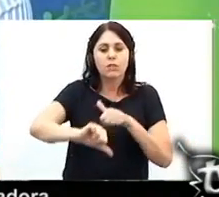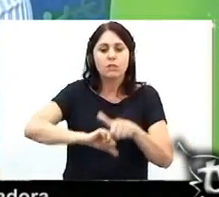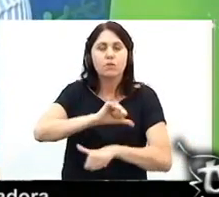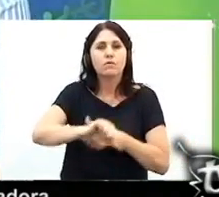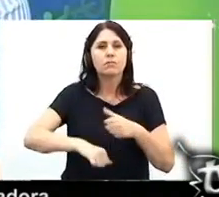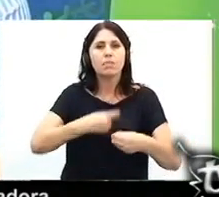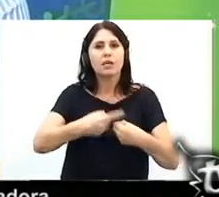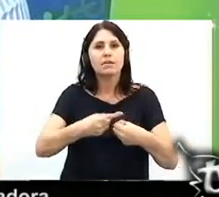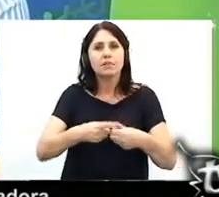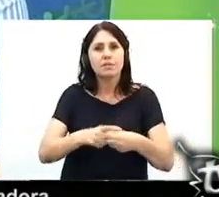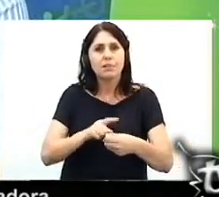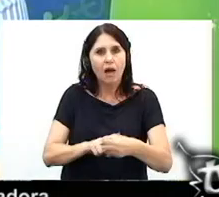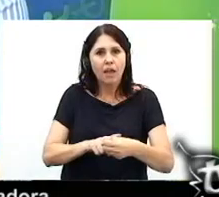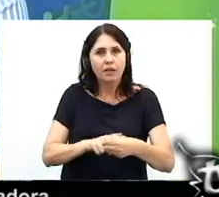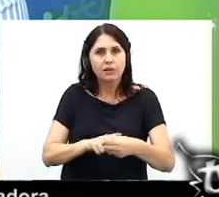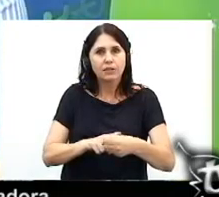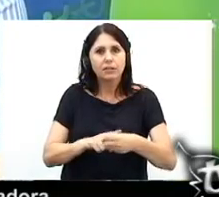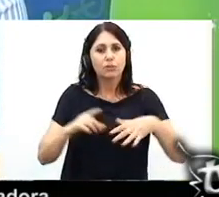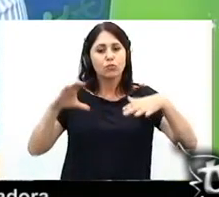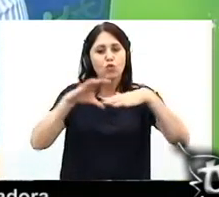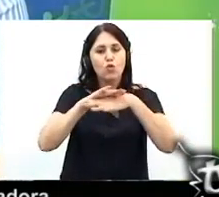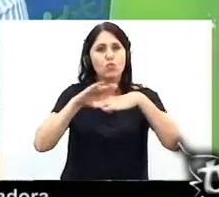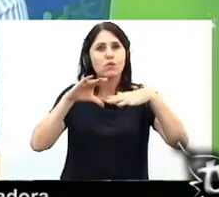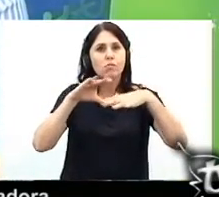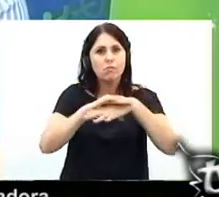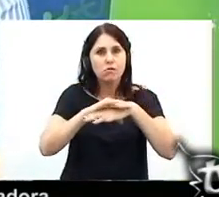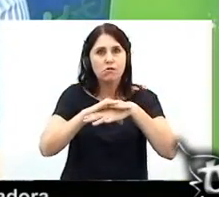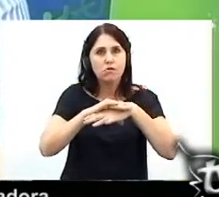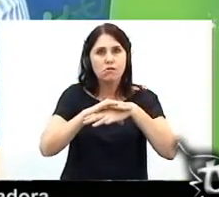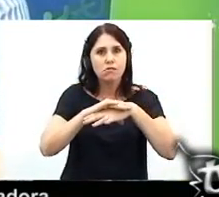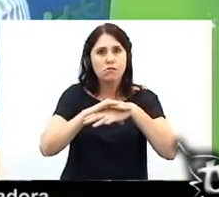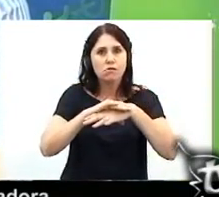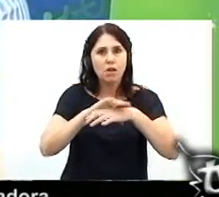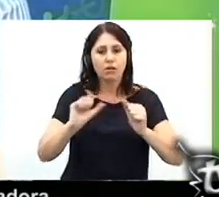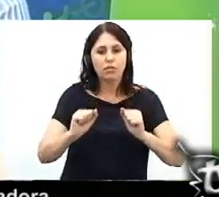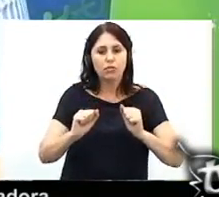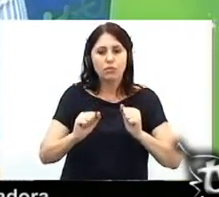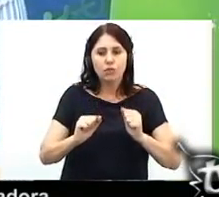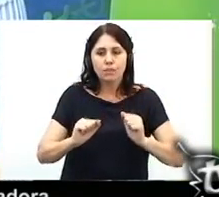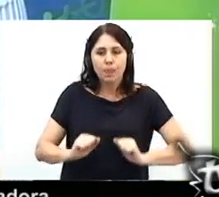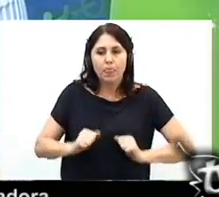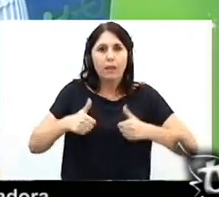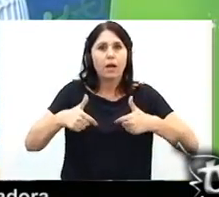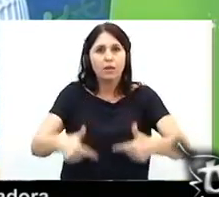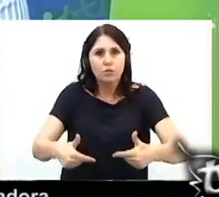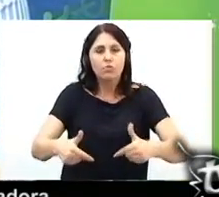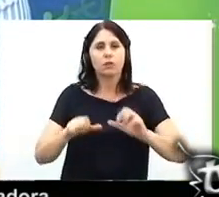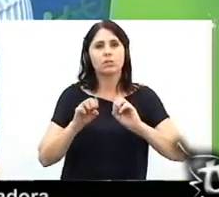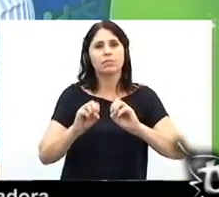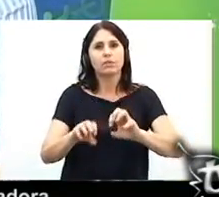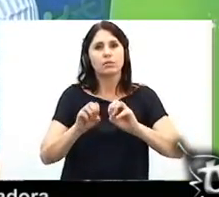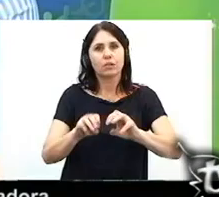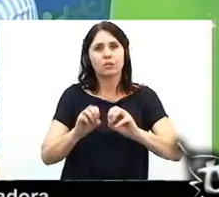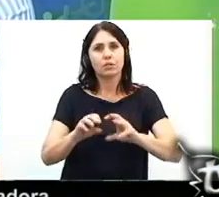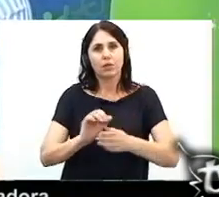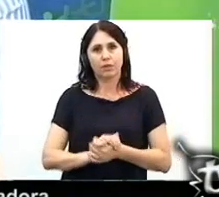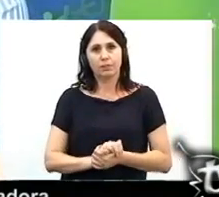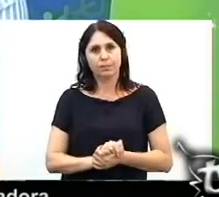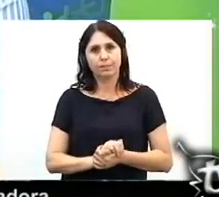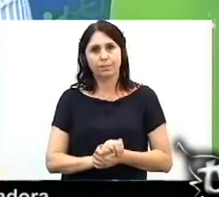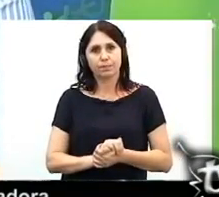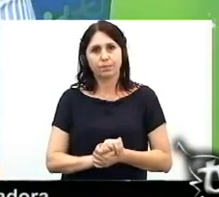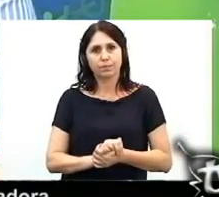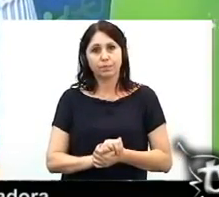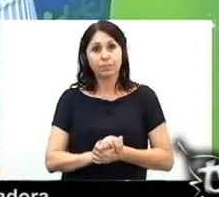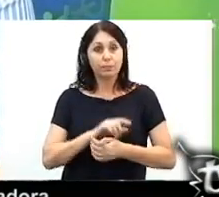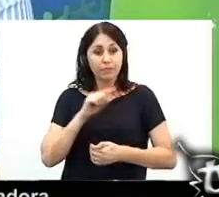educativa, né? Pensando o território da cidade como um território pedagógico, pensando a potencialidade desse território nos desdobramentos